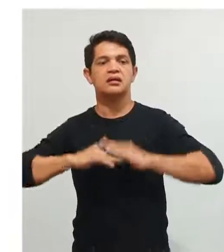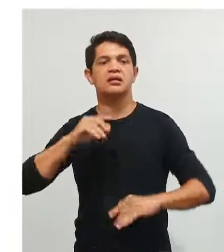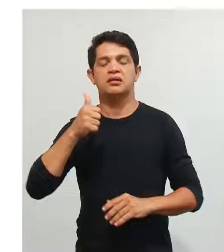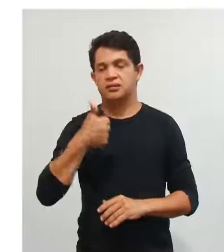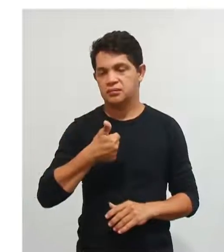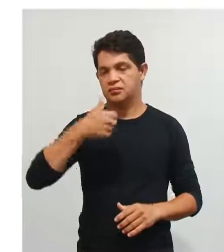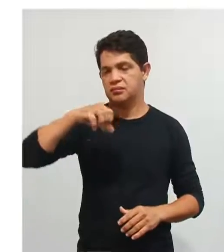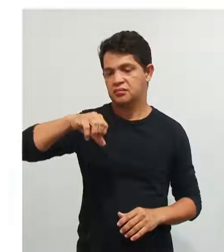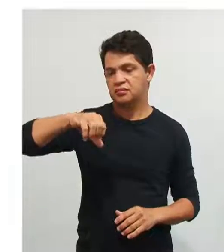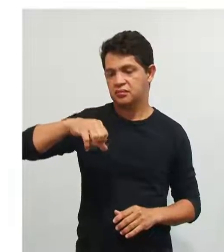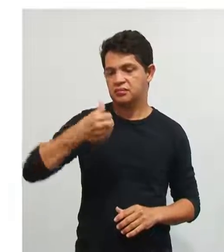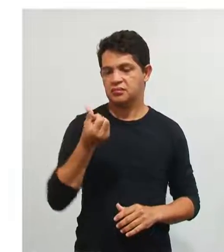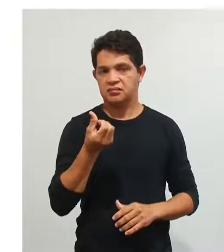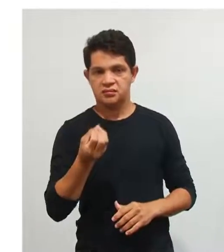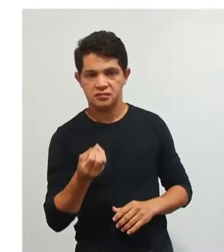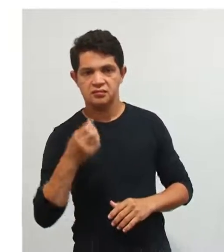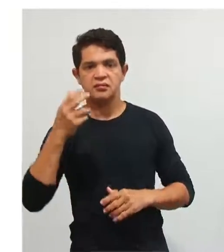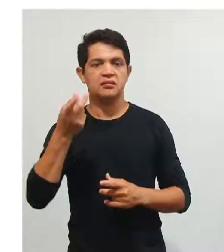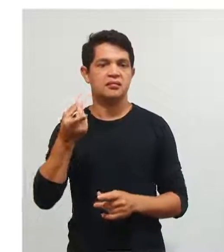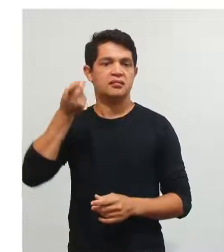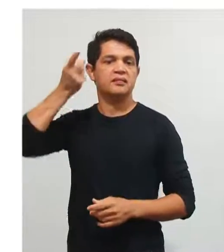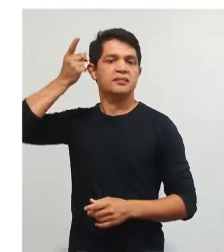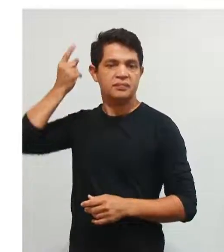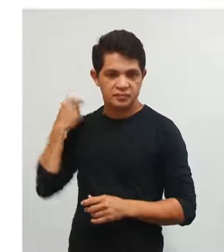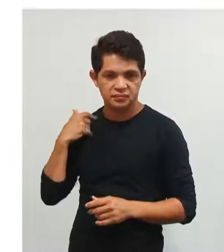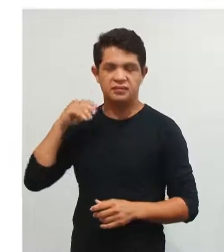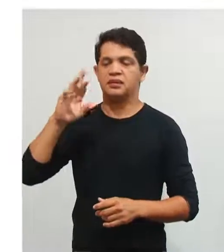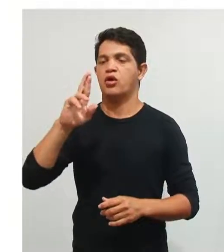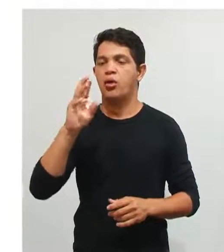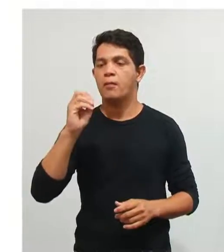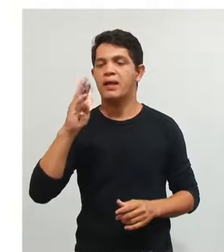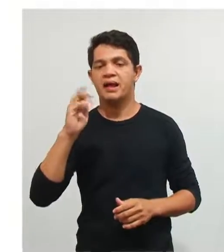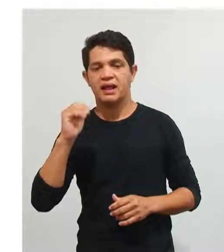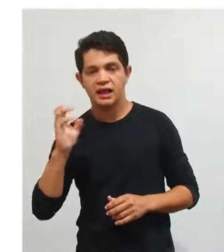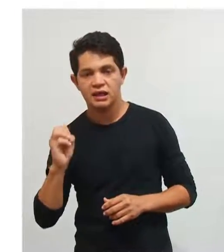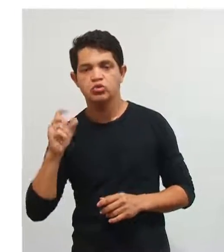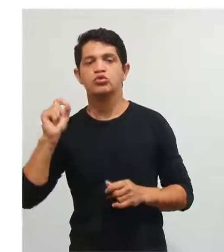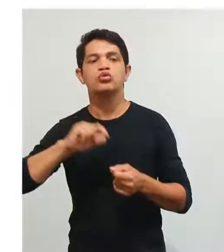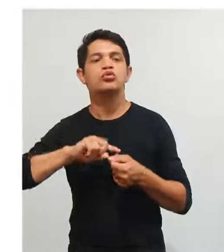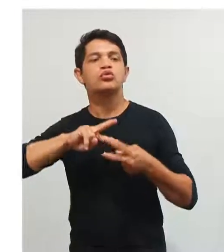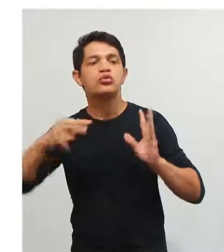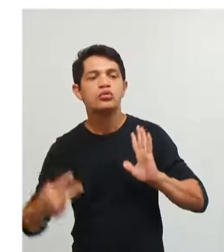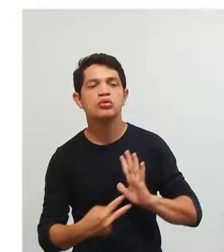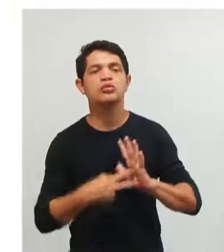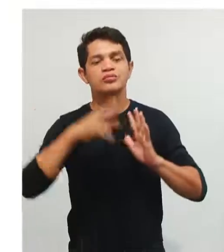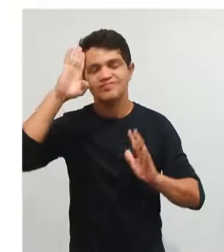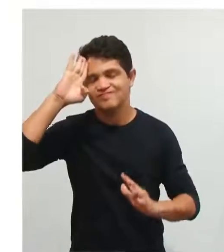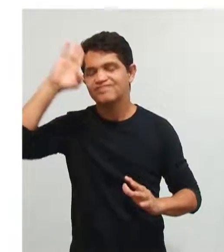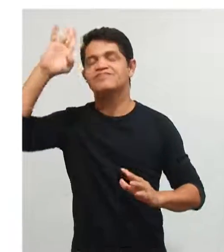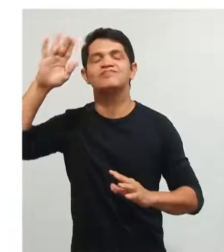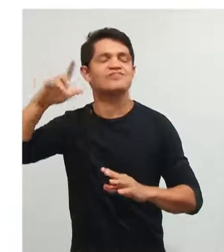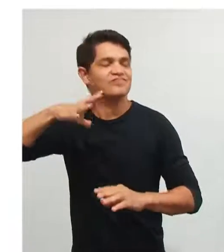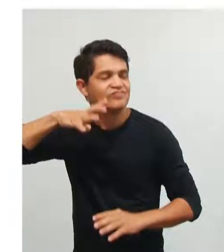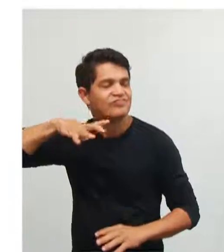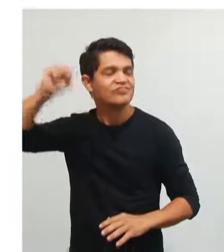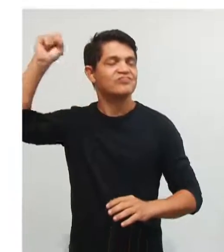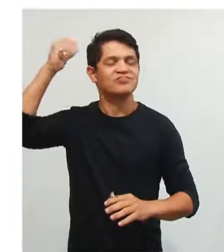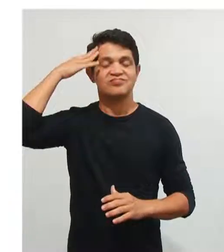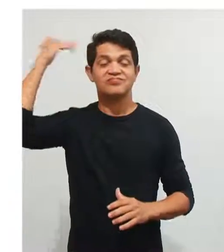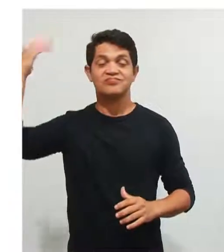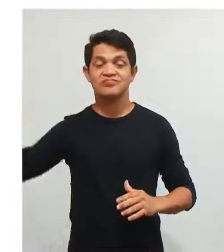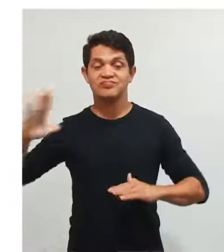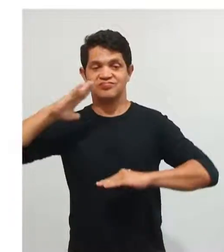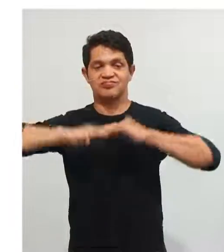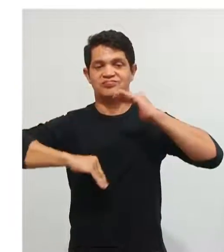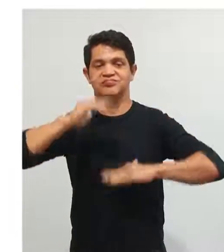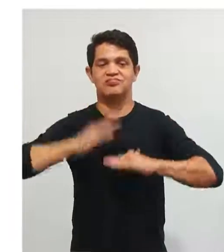foi um dos pioneiros desse movimento. E aí ele já emplacou os sucessos chicletes que caíram no gosto